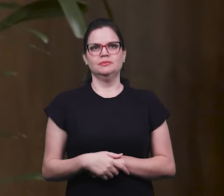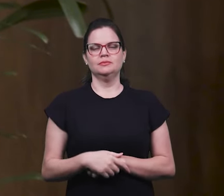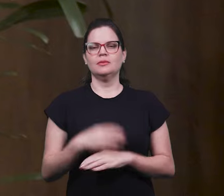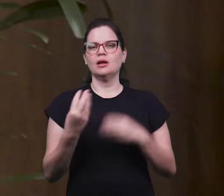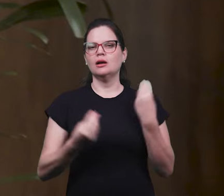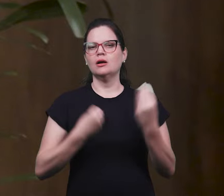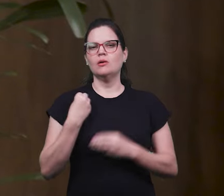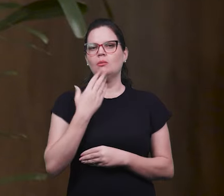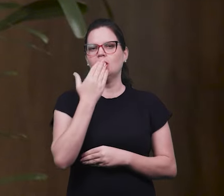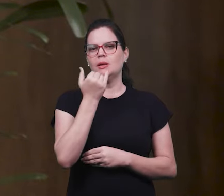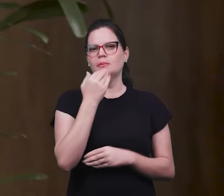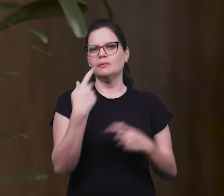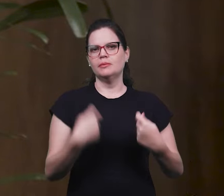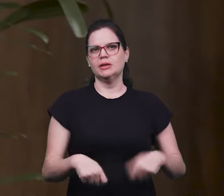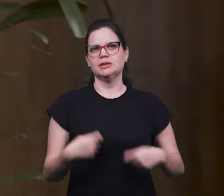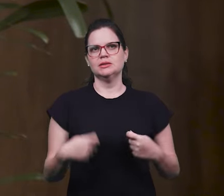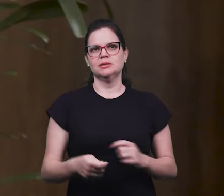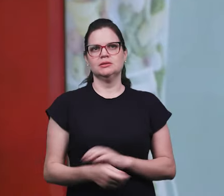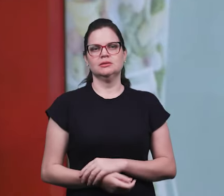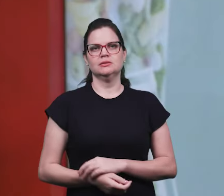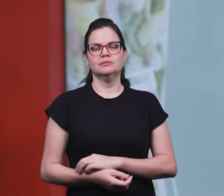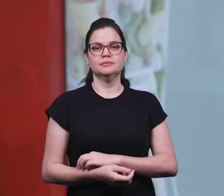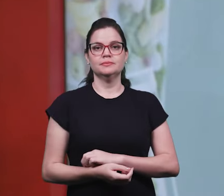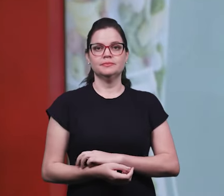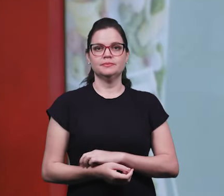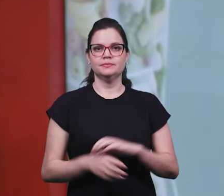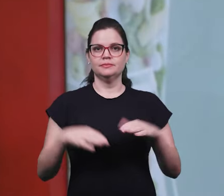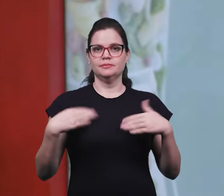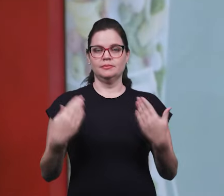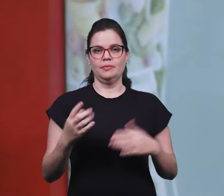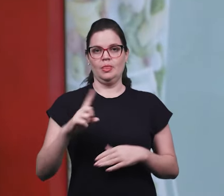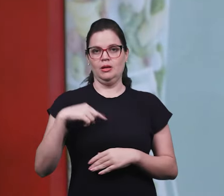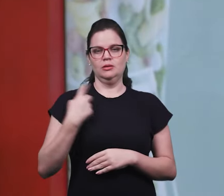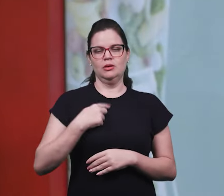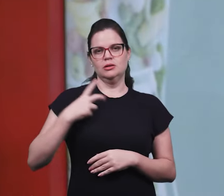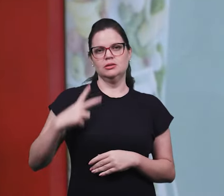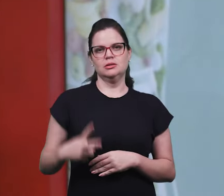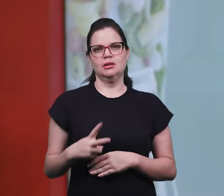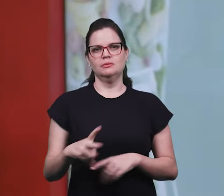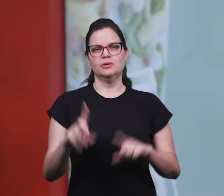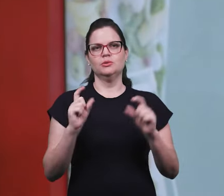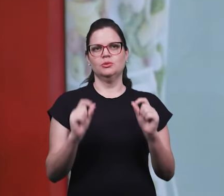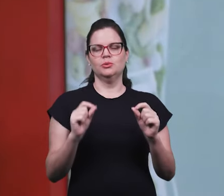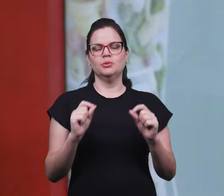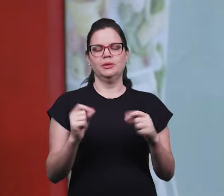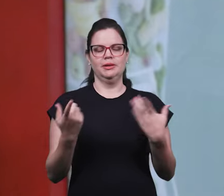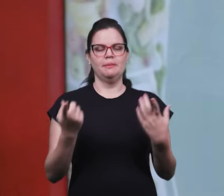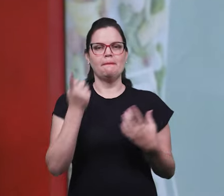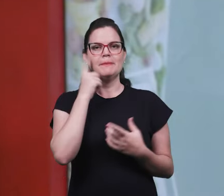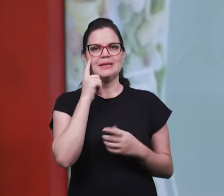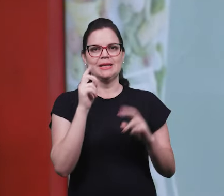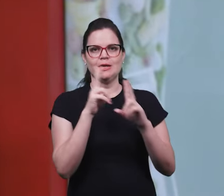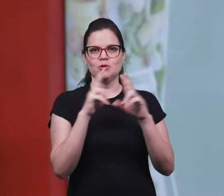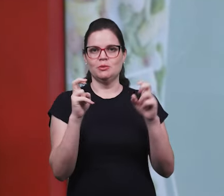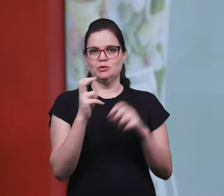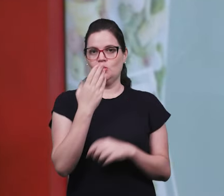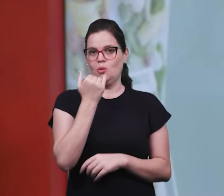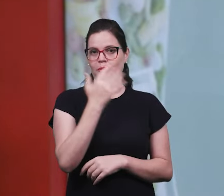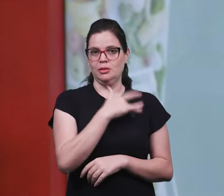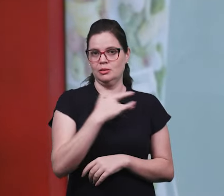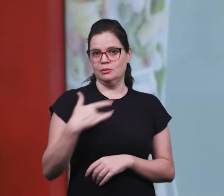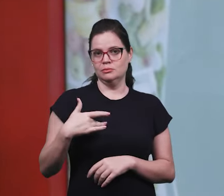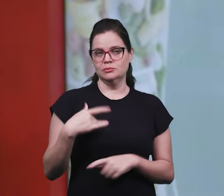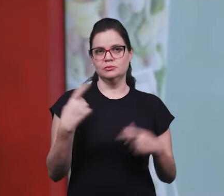a alimentação Então a nossa alimentação buscando partindo do princípio de alimentação saudável